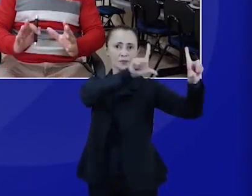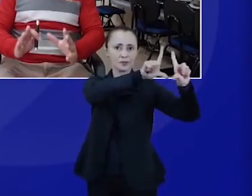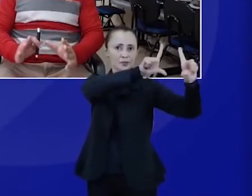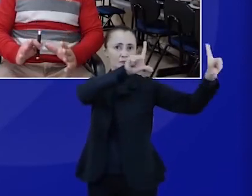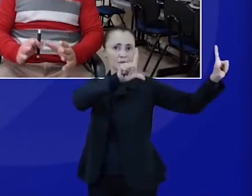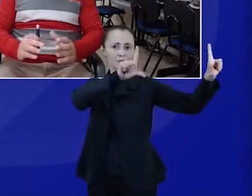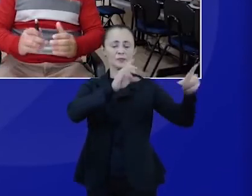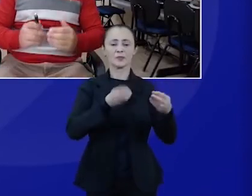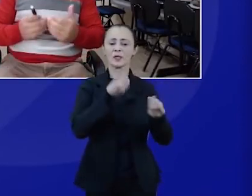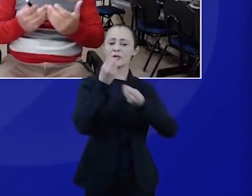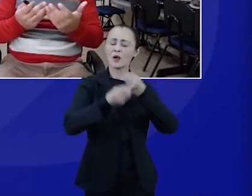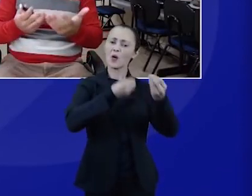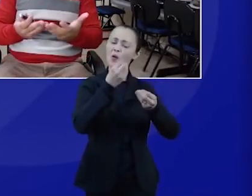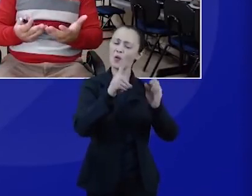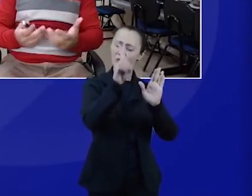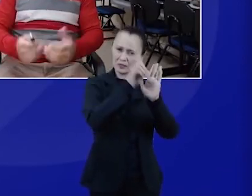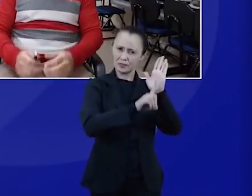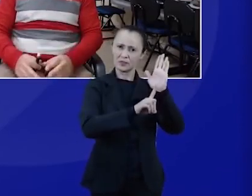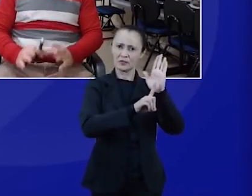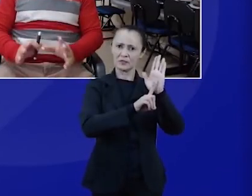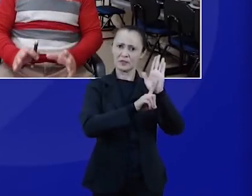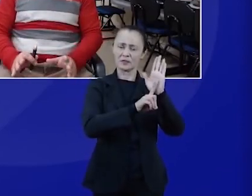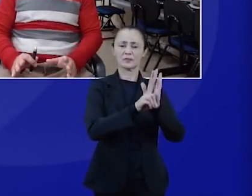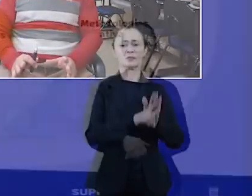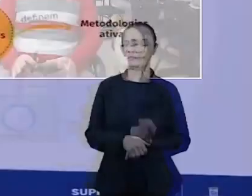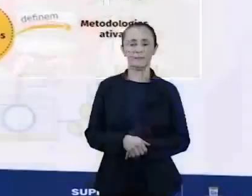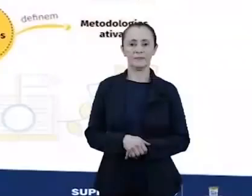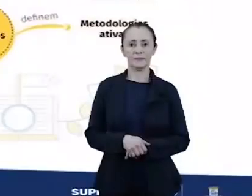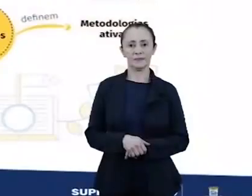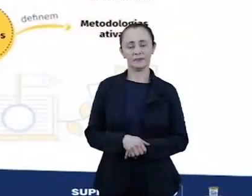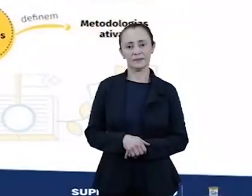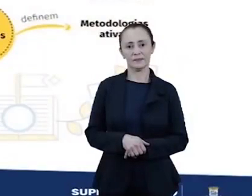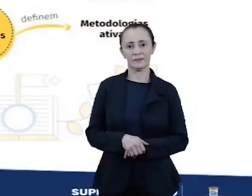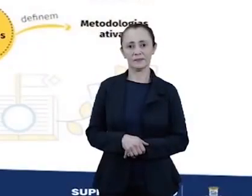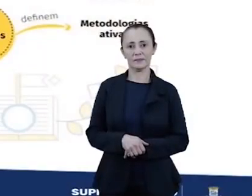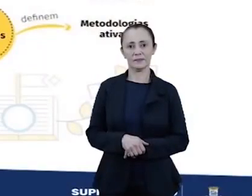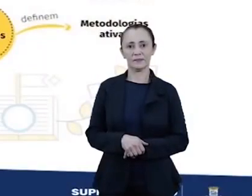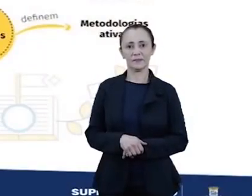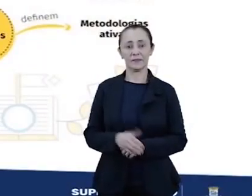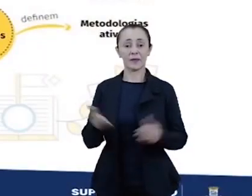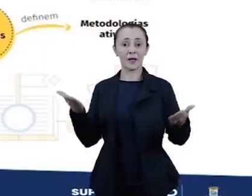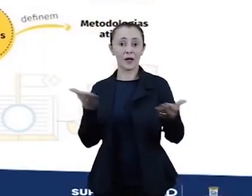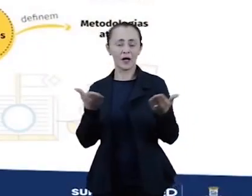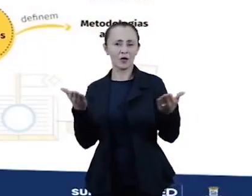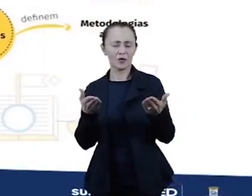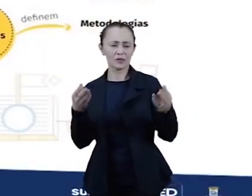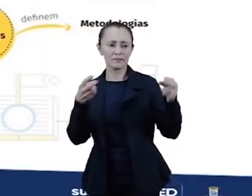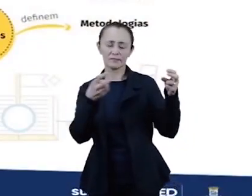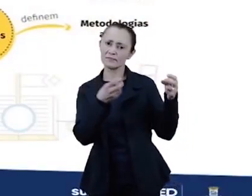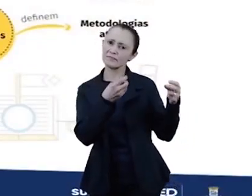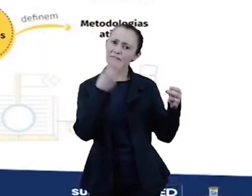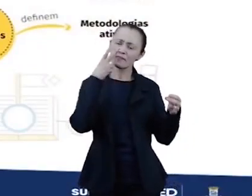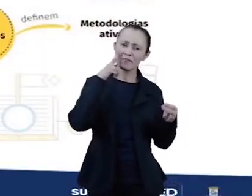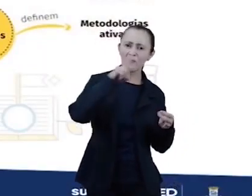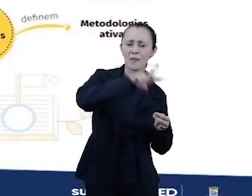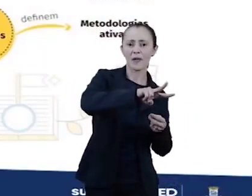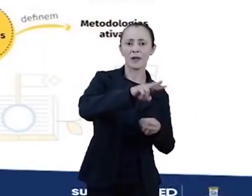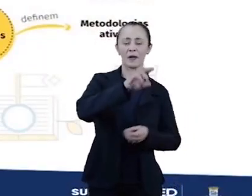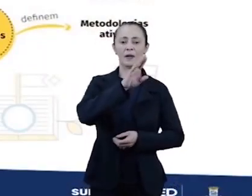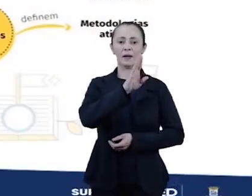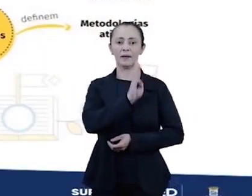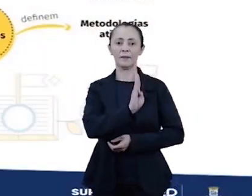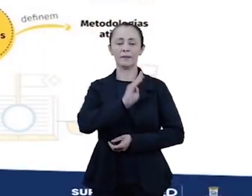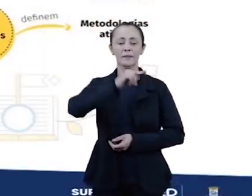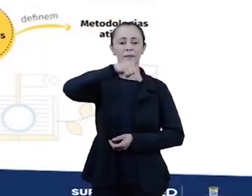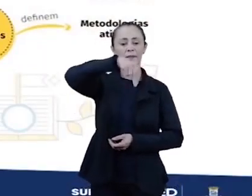esse documento para que nós pudéssemos ter uma visão geral. Vamos observar que a BNCC ela teve